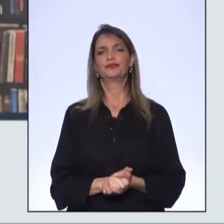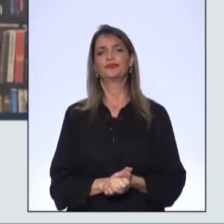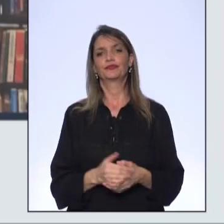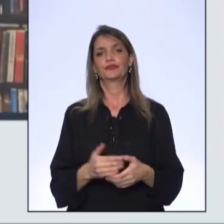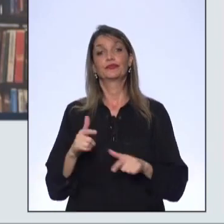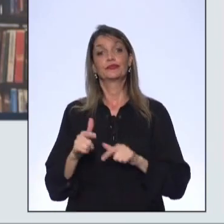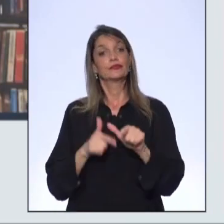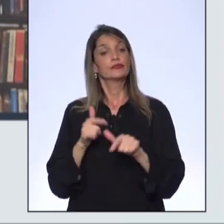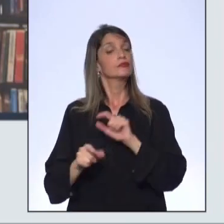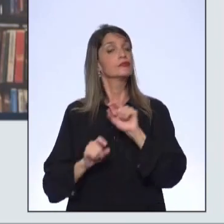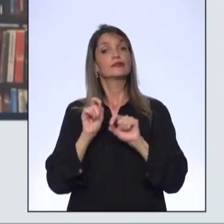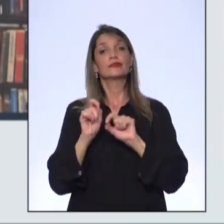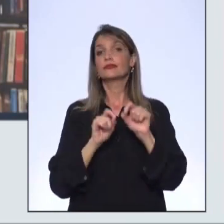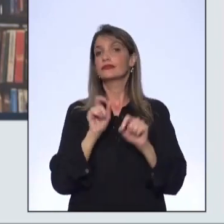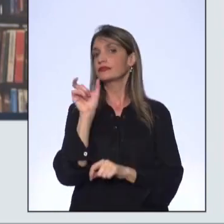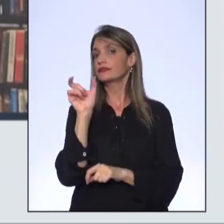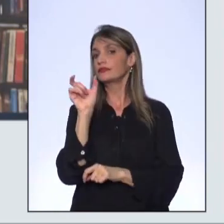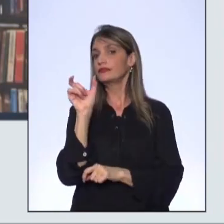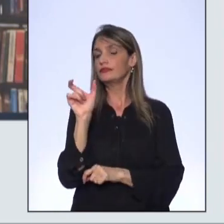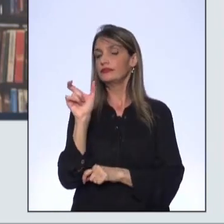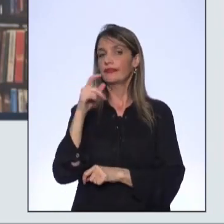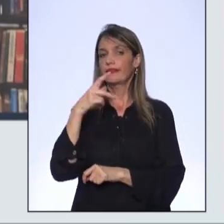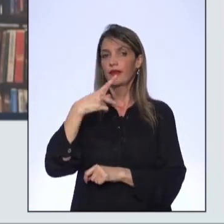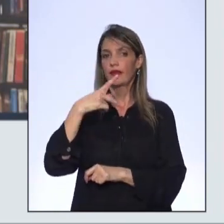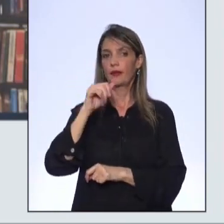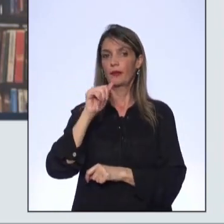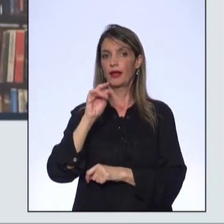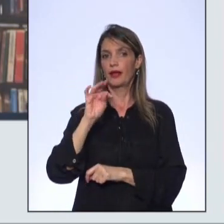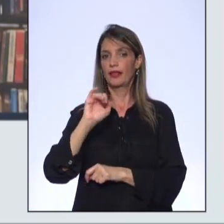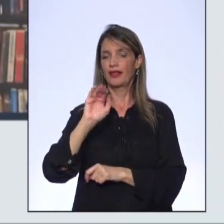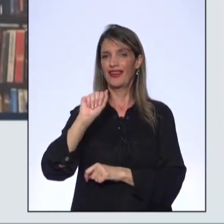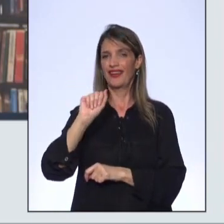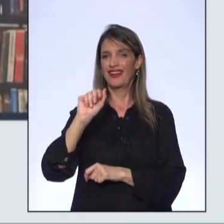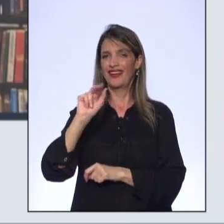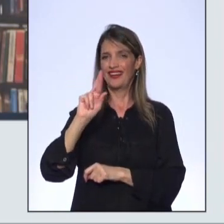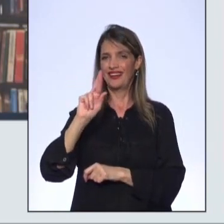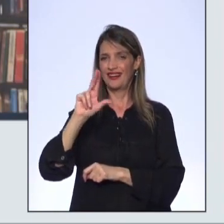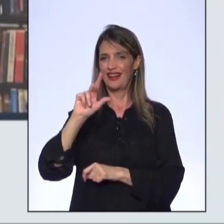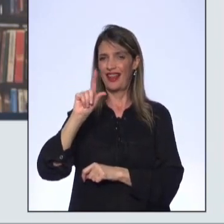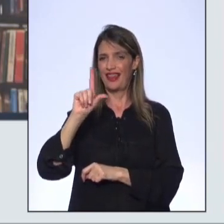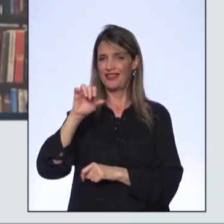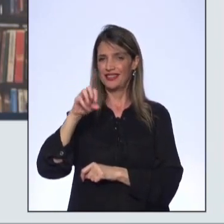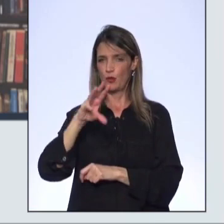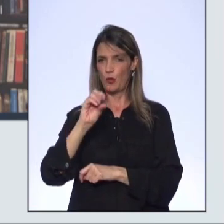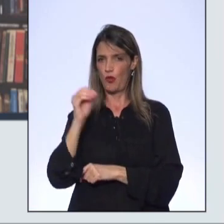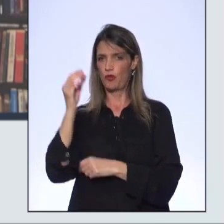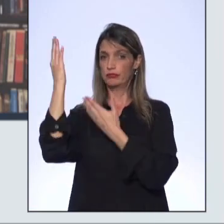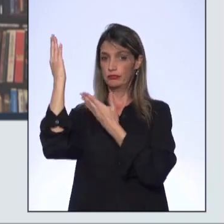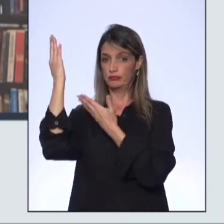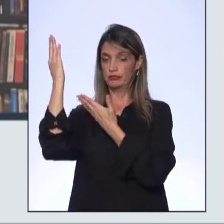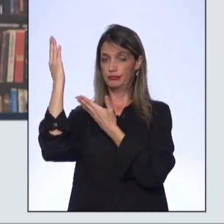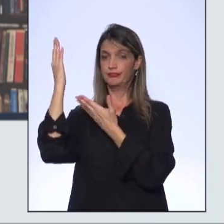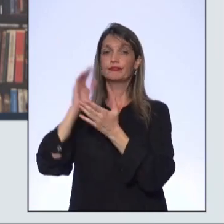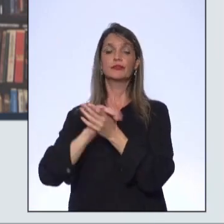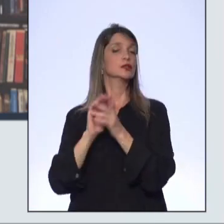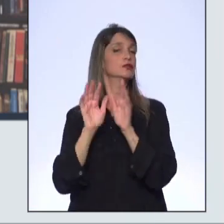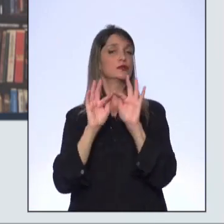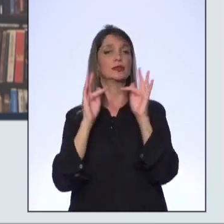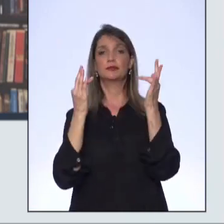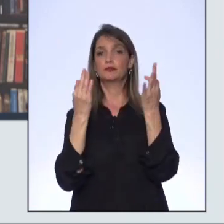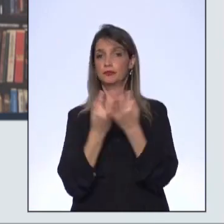trabalhar aqui com a palavra patriarcalismo e nós temos aqui também as derivações: